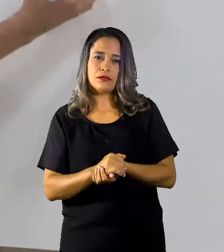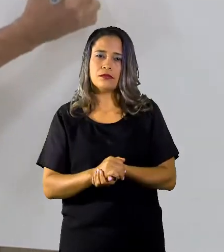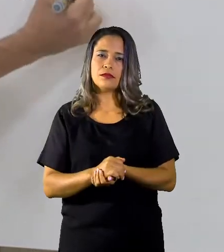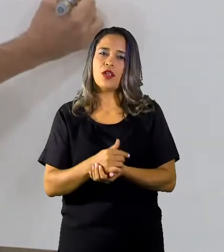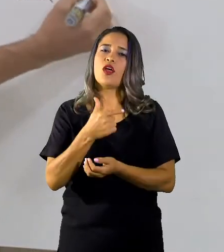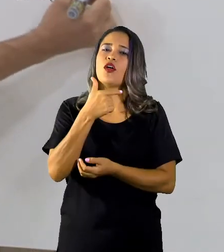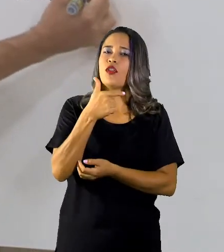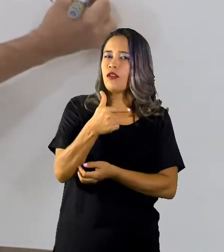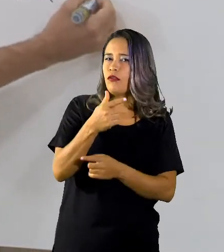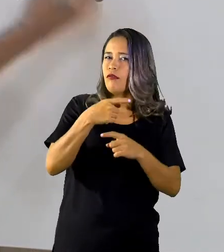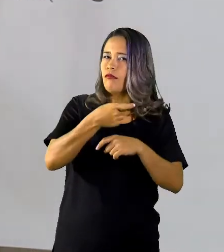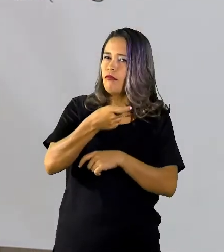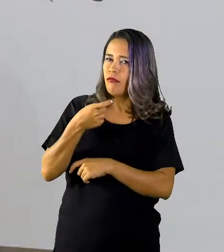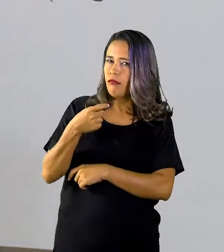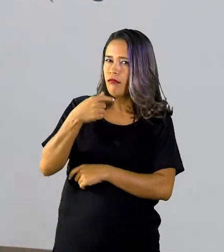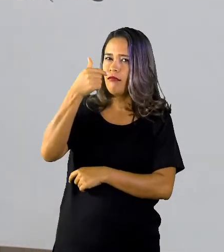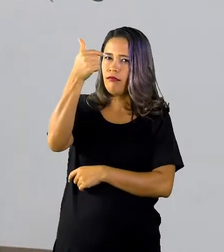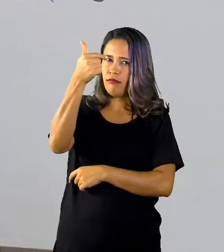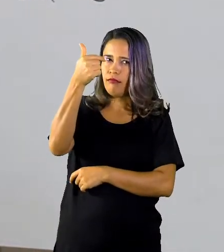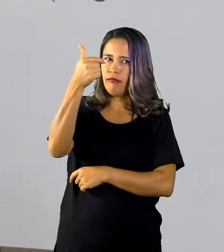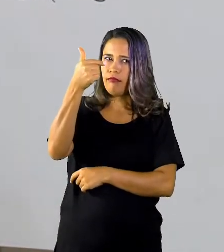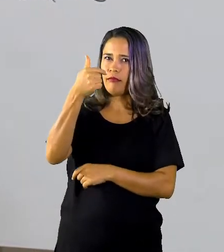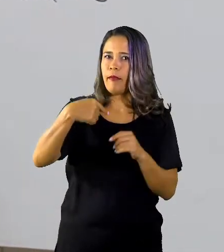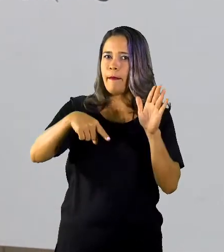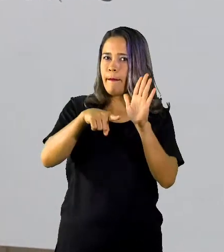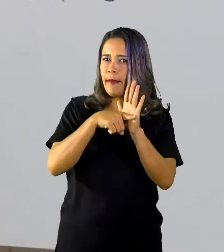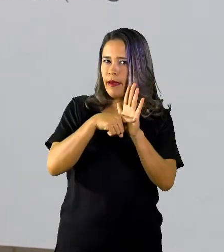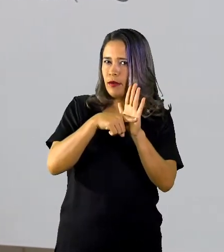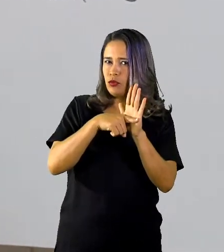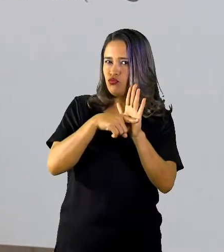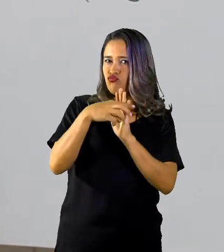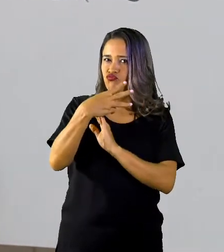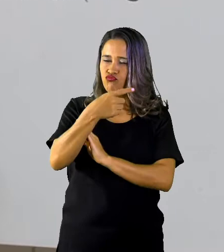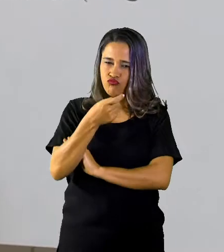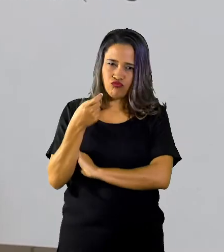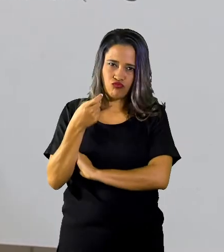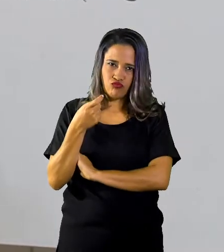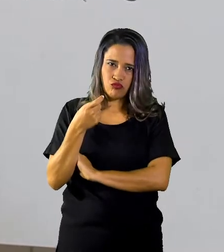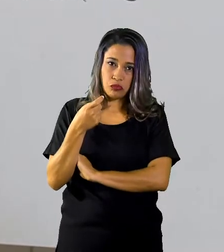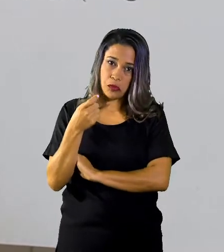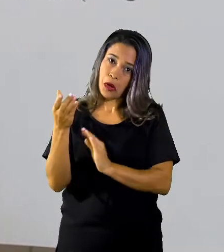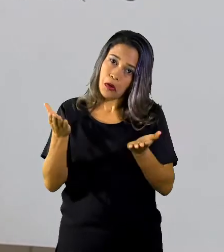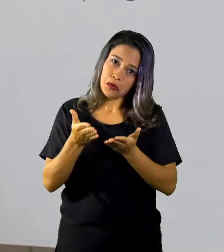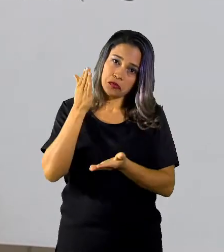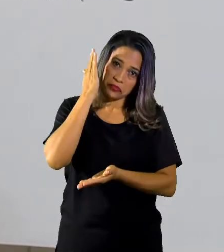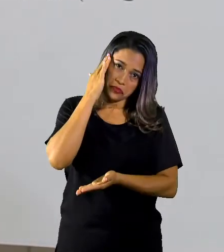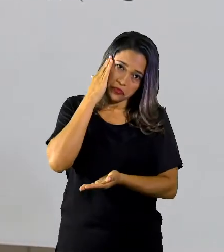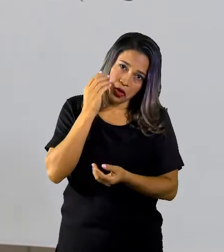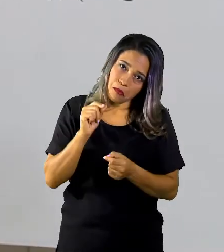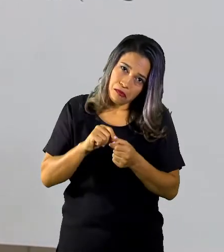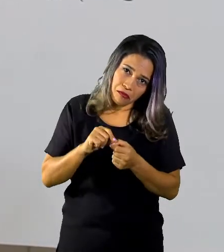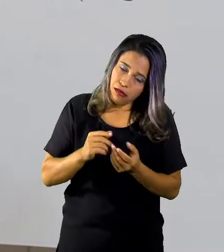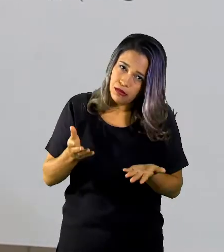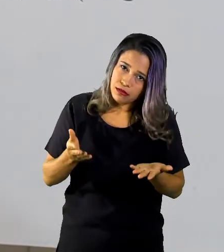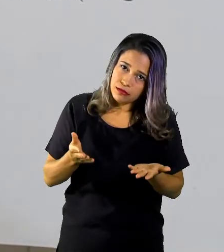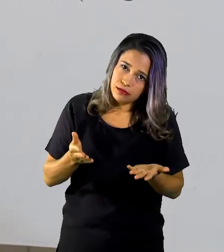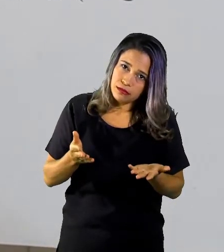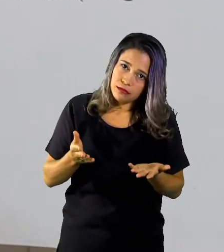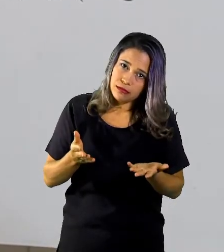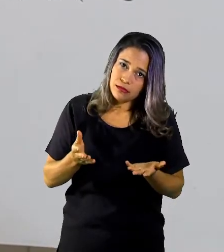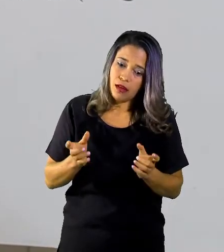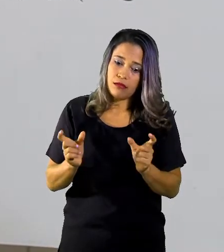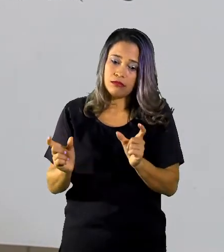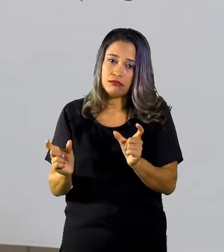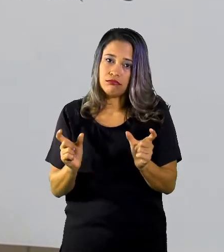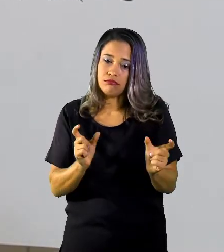ao quadrado menos 3x. Agora, pessoal, nós já sabemos como que faz. Você opera com os